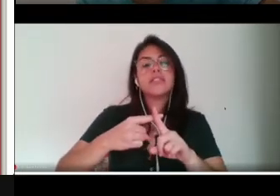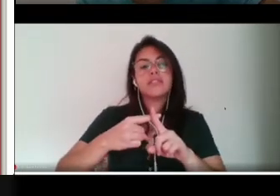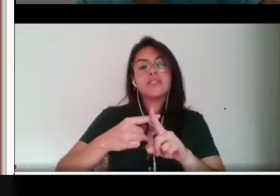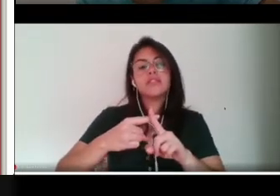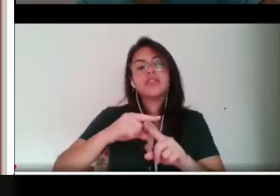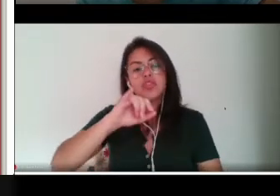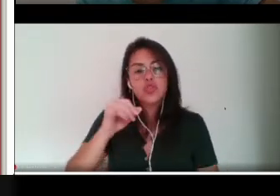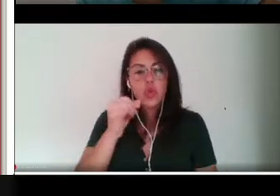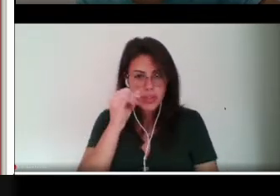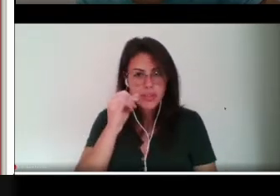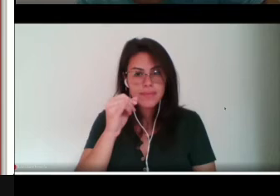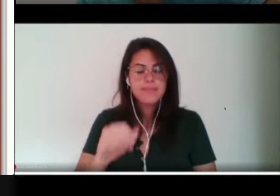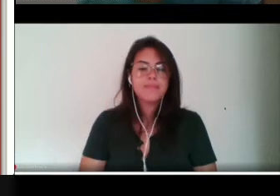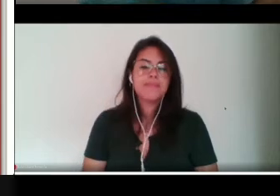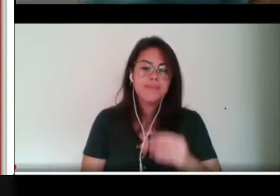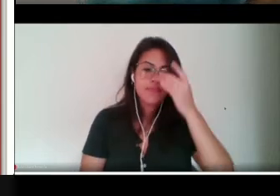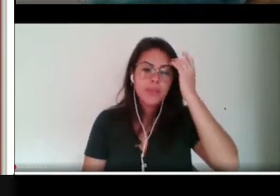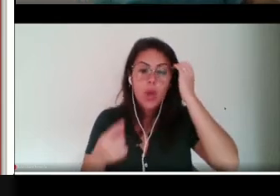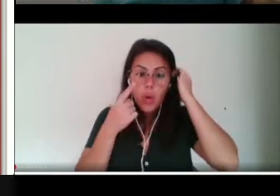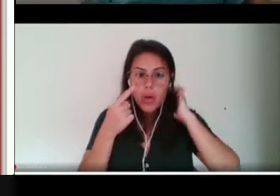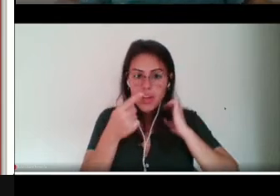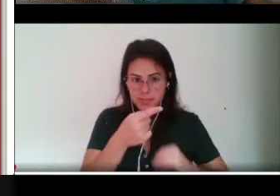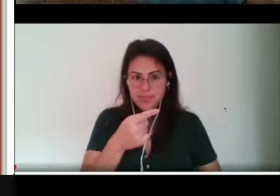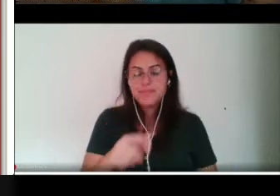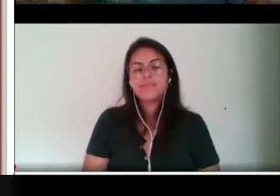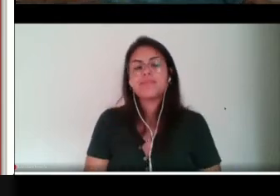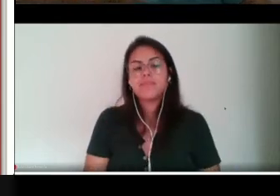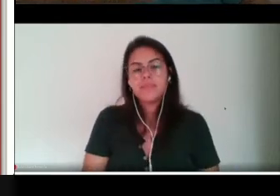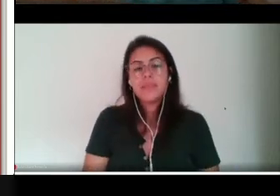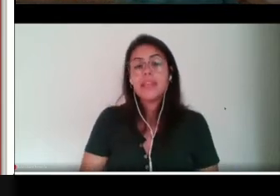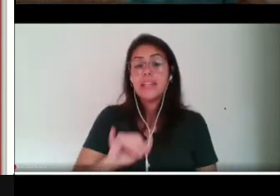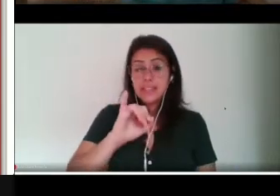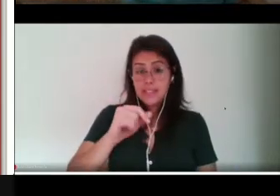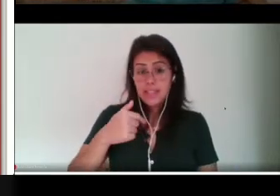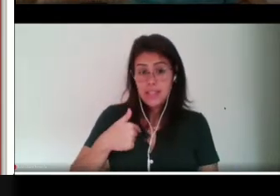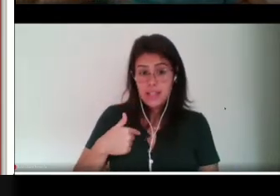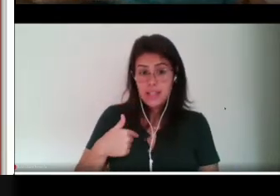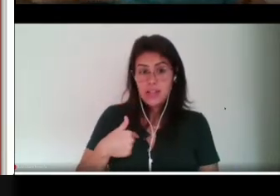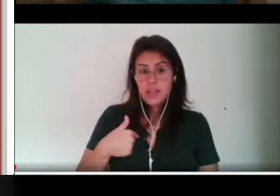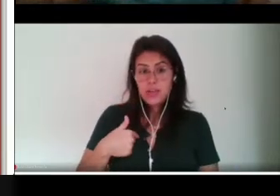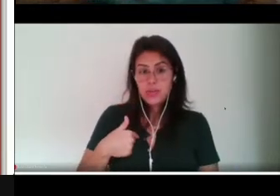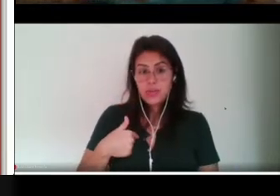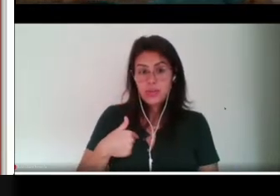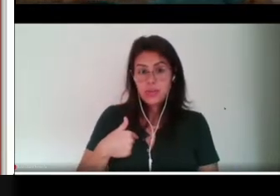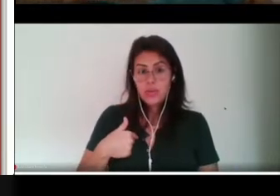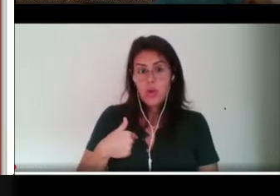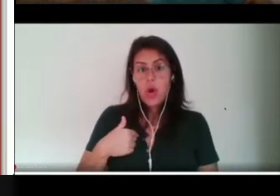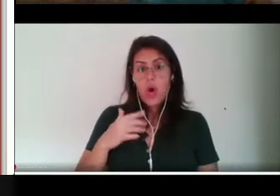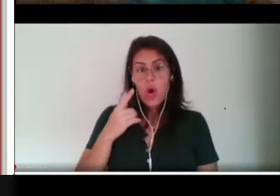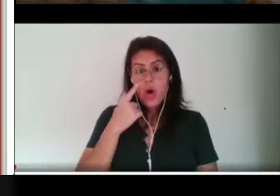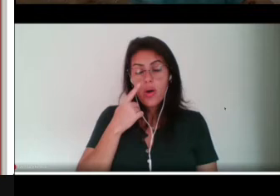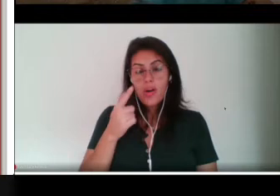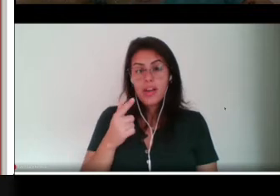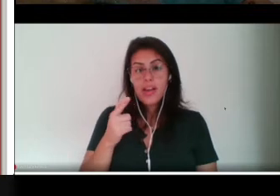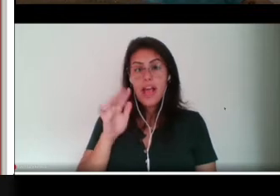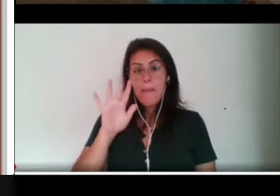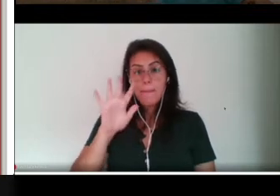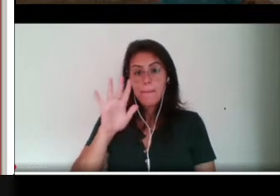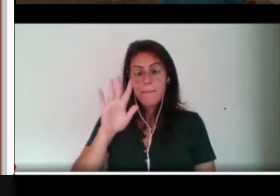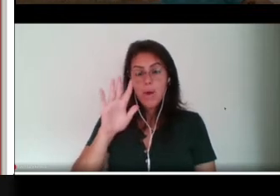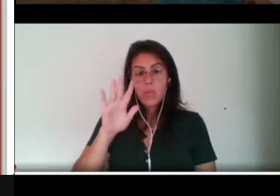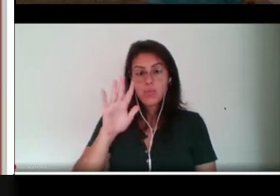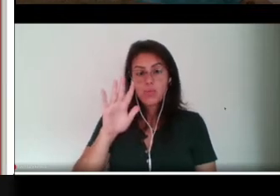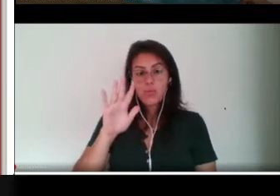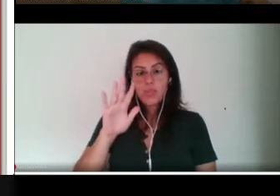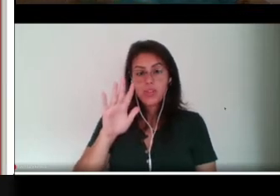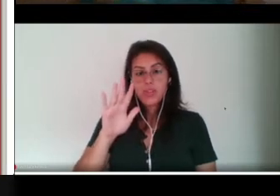Observe aqui. Agora vai ficar fácil. Se eu fizer I, VEC, J, então a minha mão, ela tá apontando para